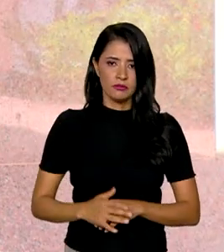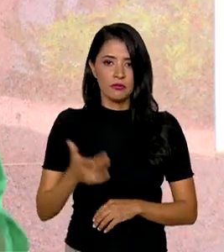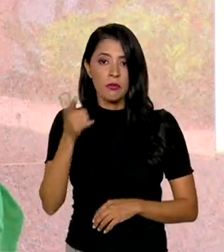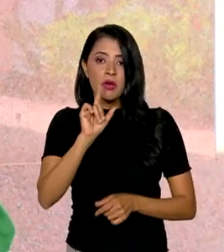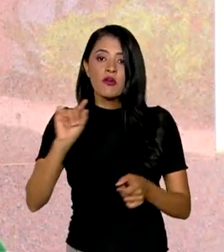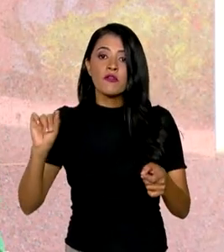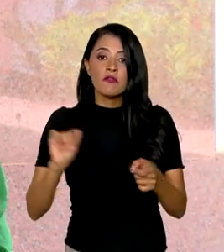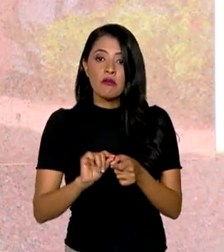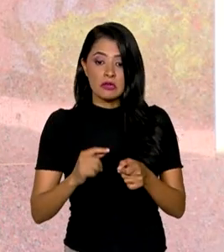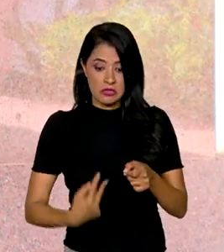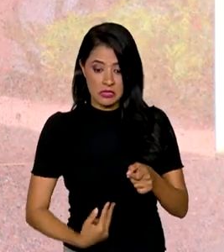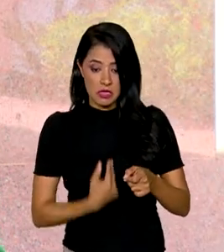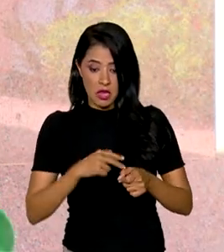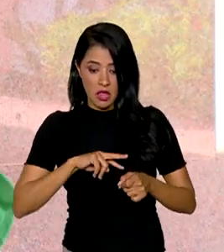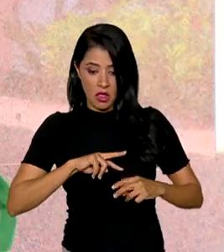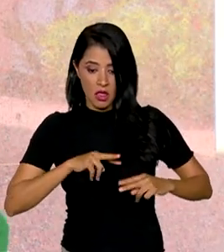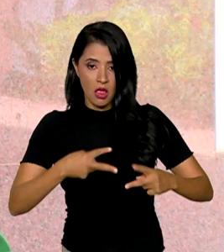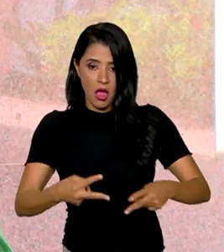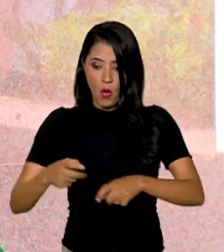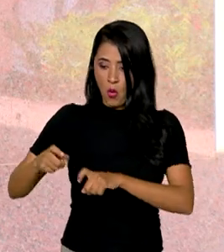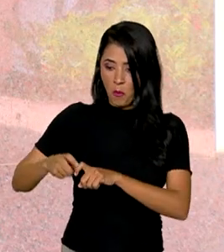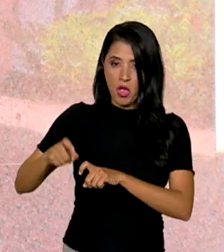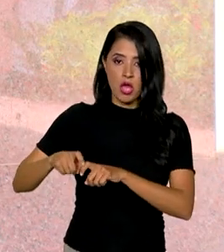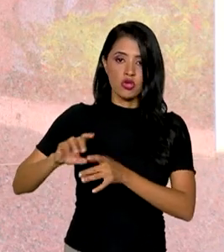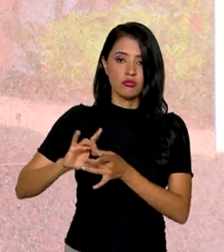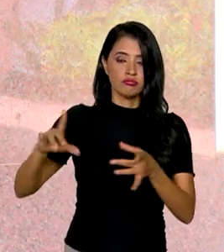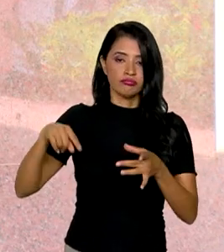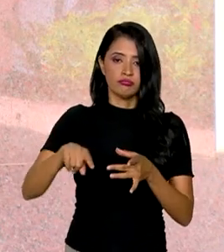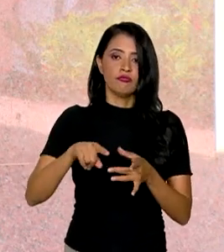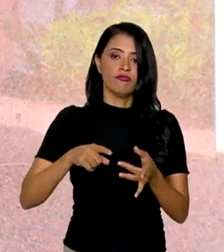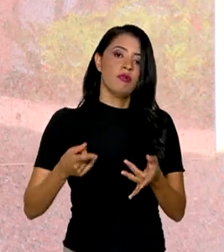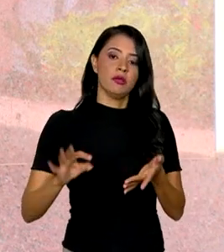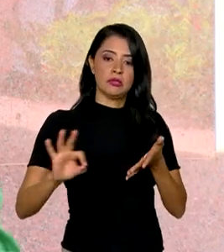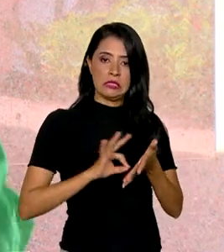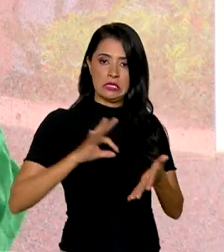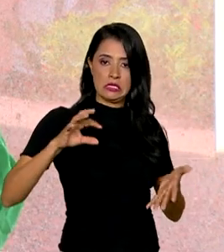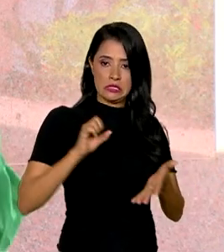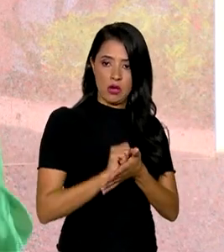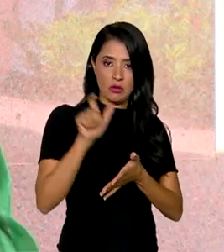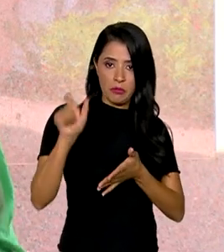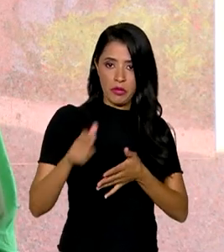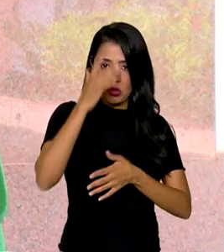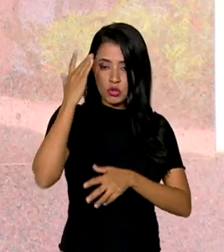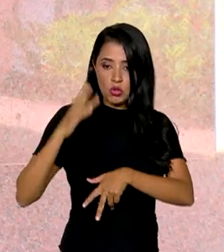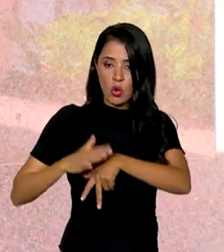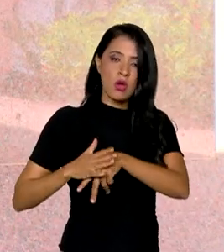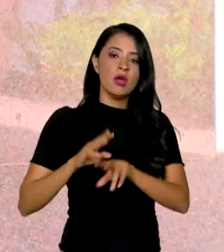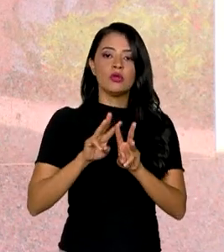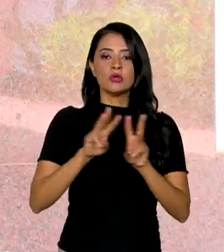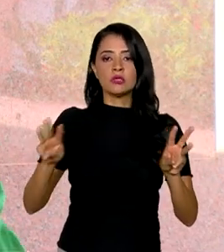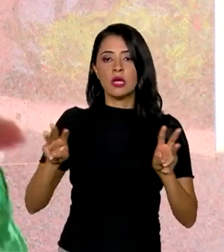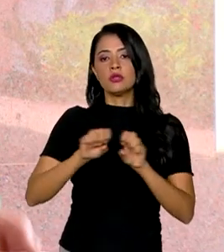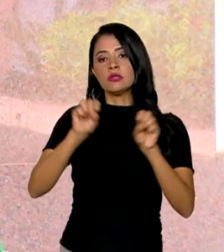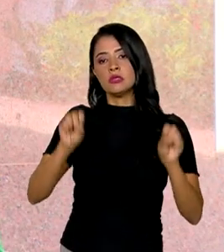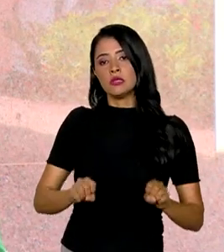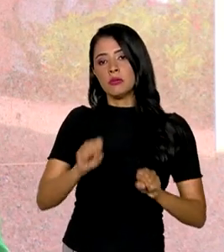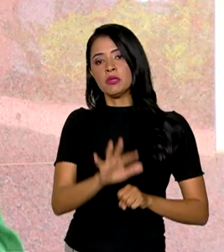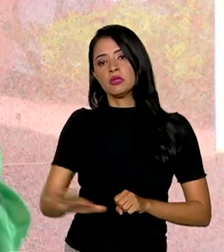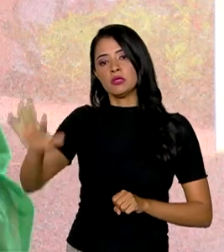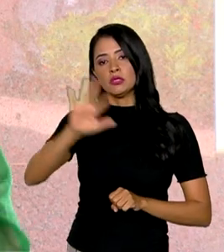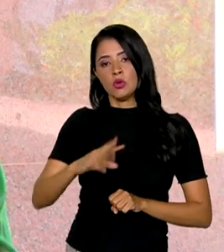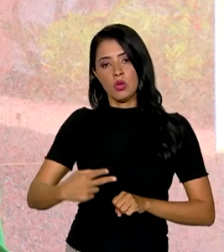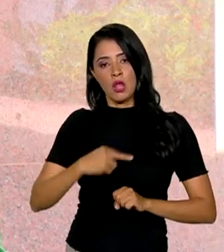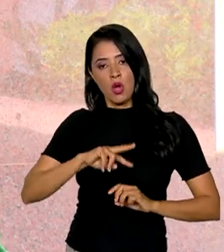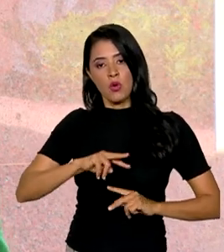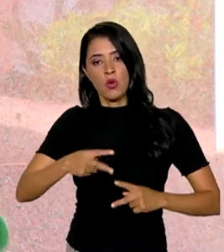transplante o médico autorizado irá providenciar a inscrição do paciente no site do Sistema Nacional de transplantes